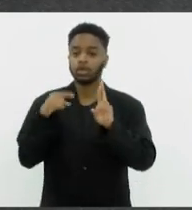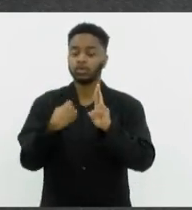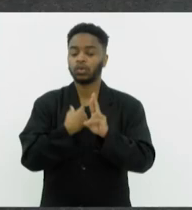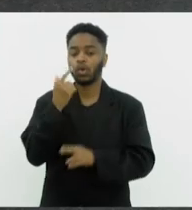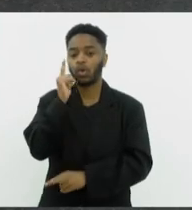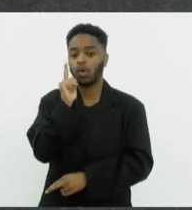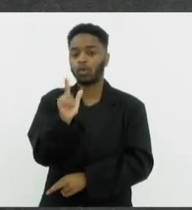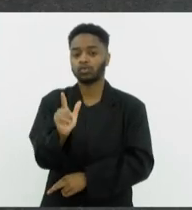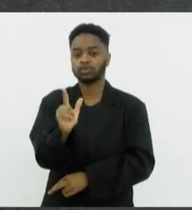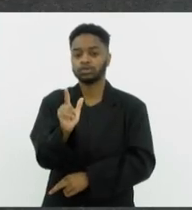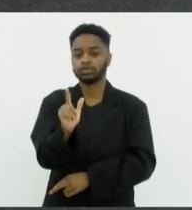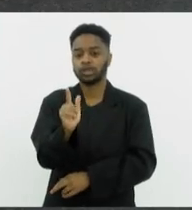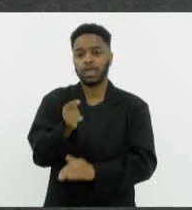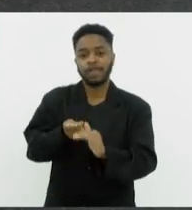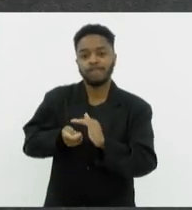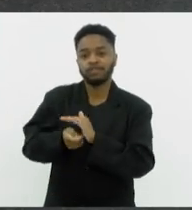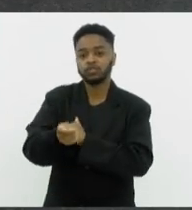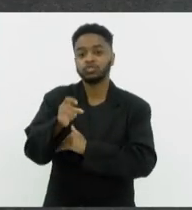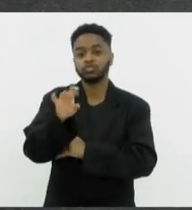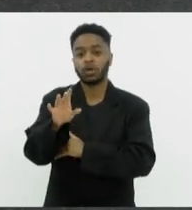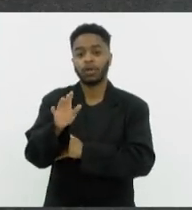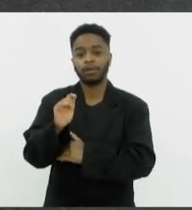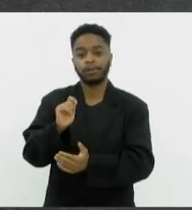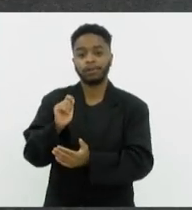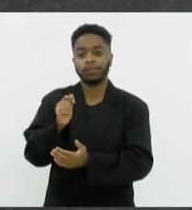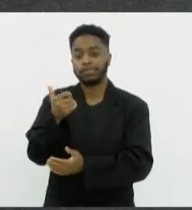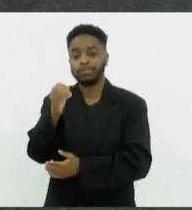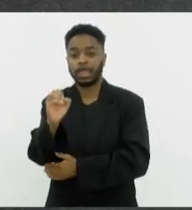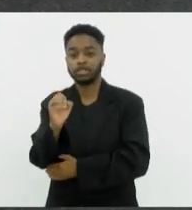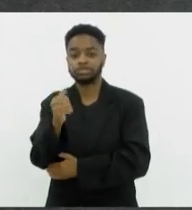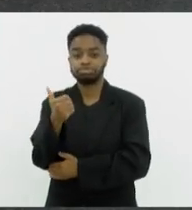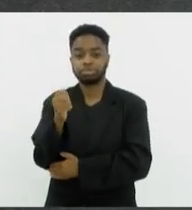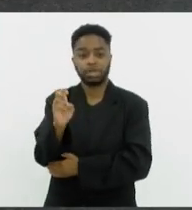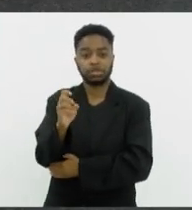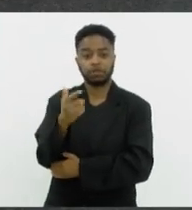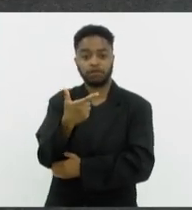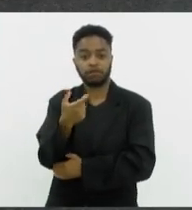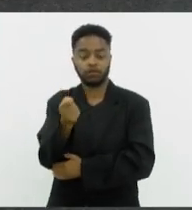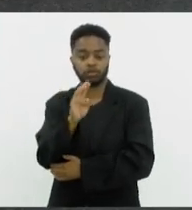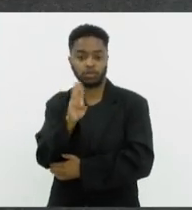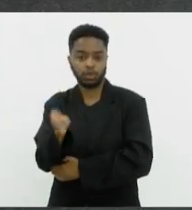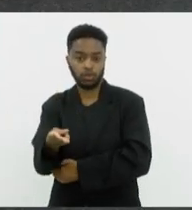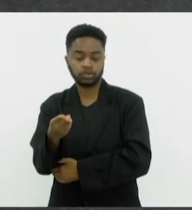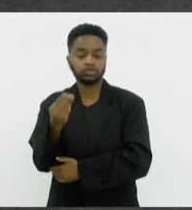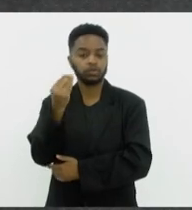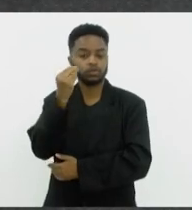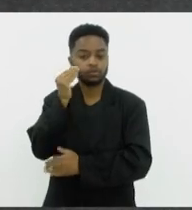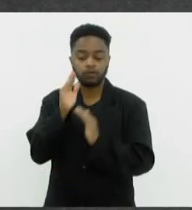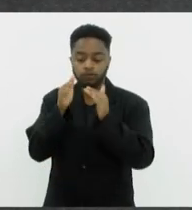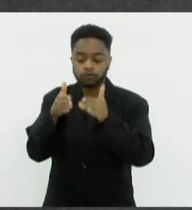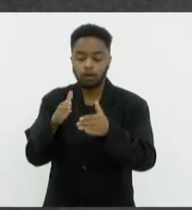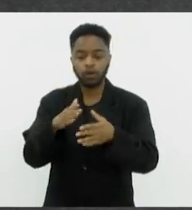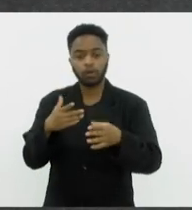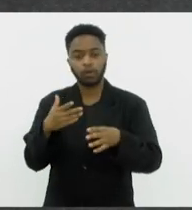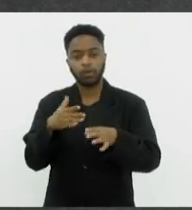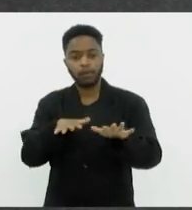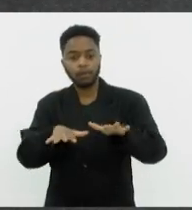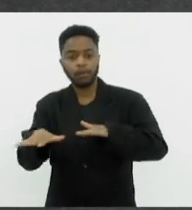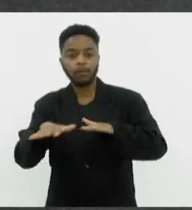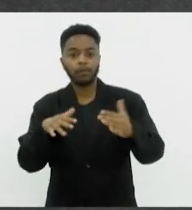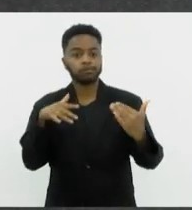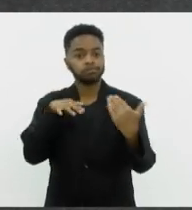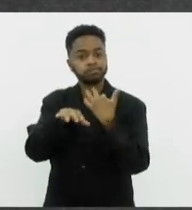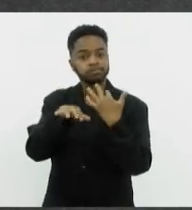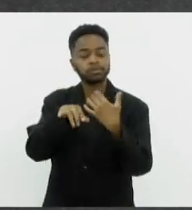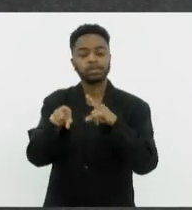consiga, investindo apenas 10, 15, 20 milhões na mobilidade e na segurança, garantir 300 milhões